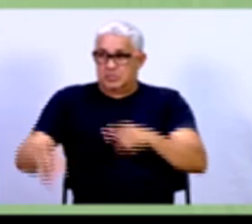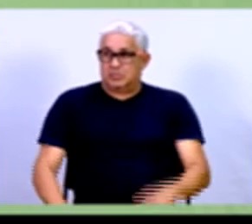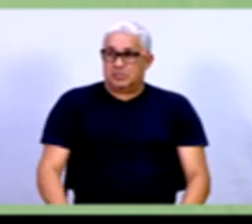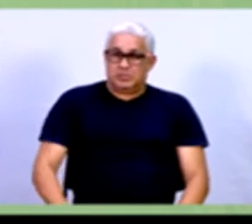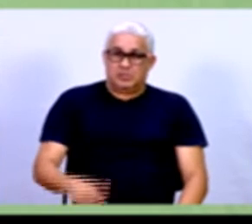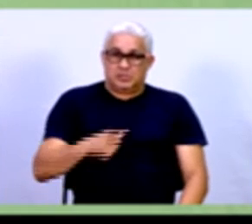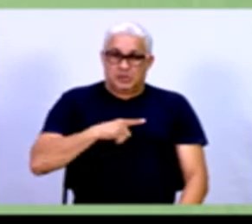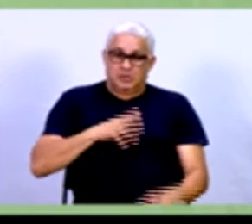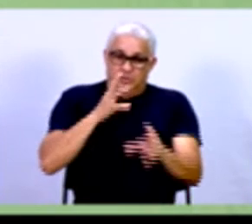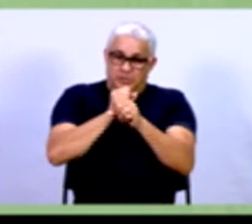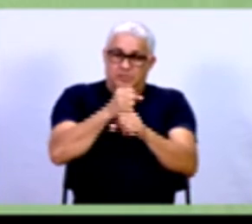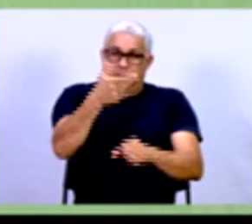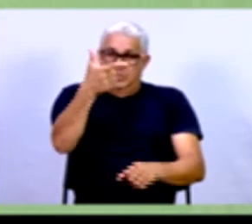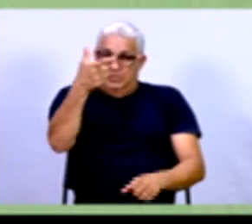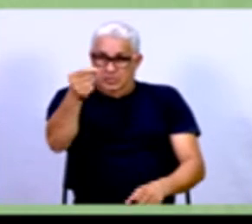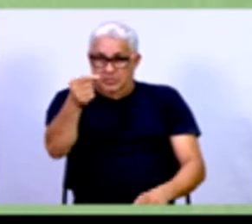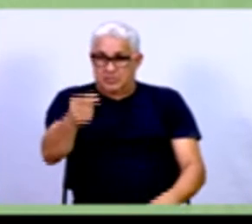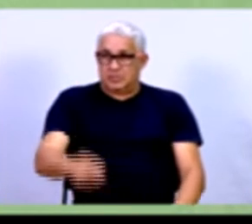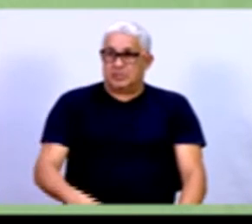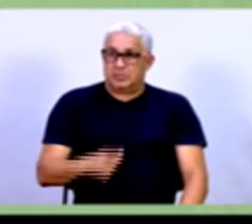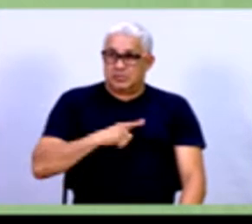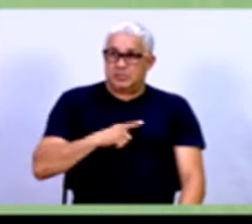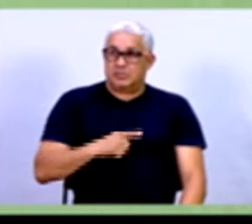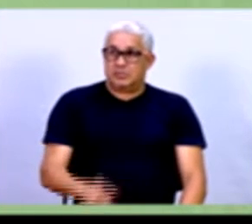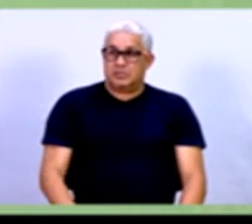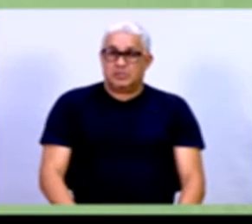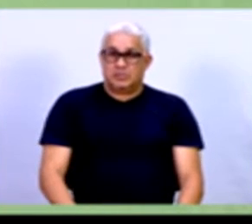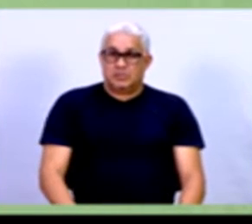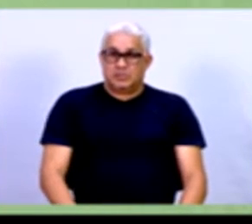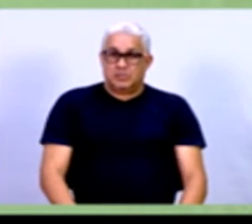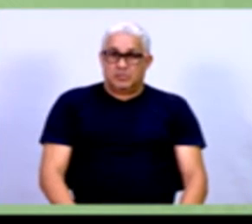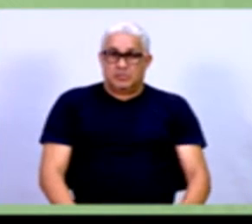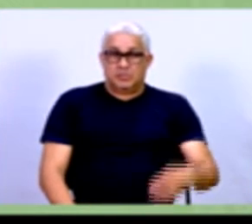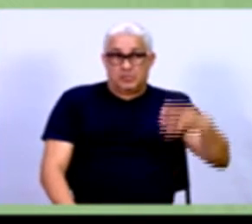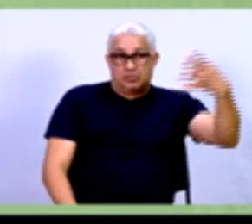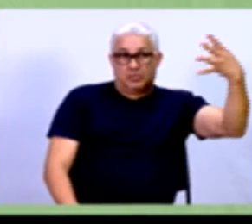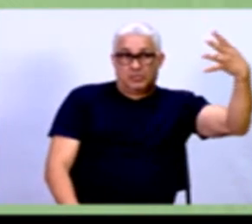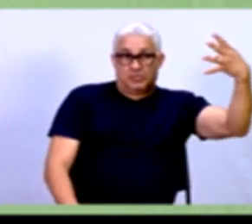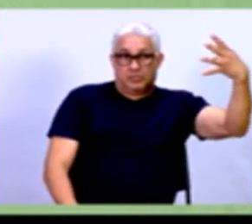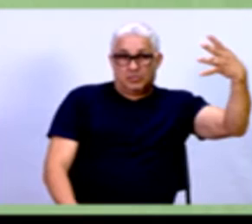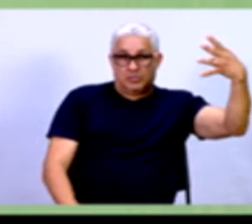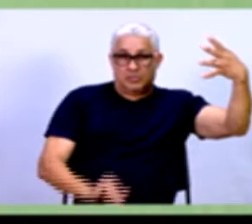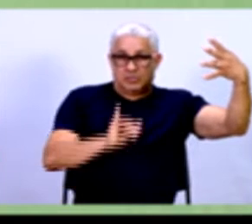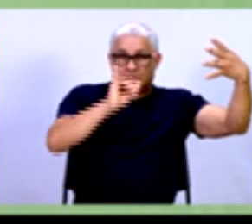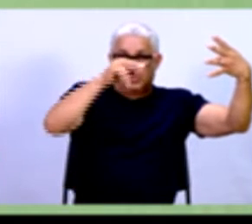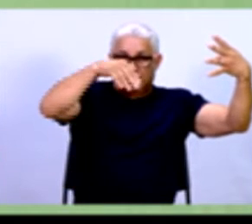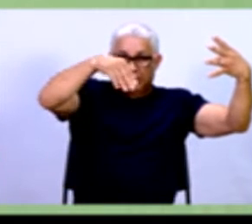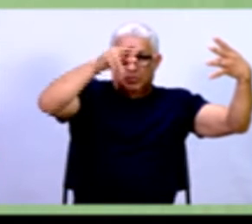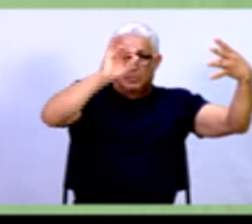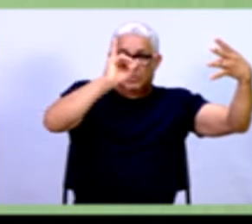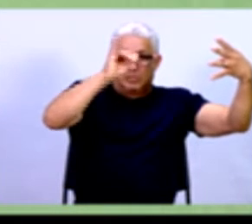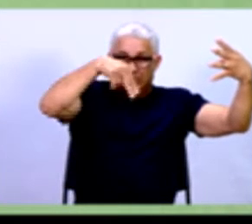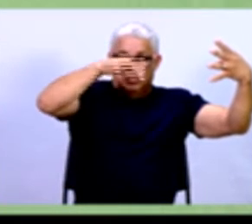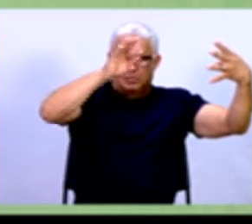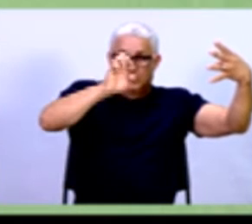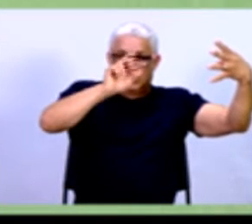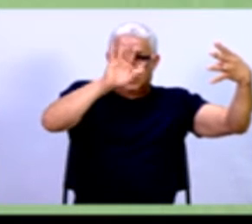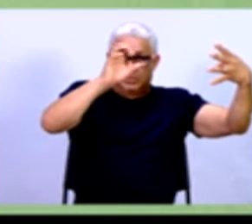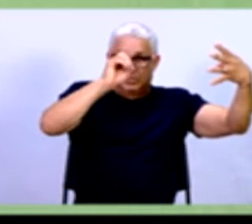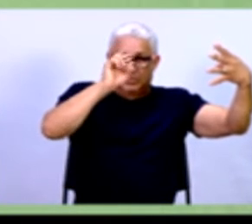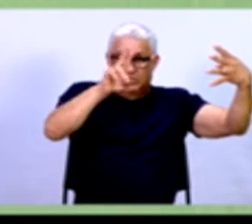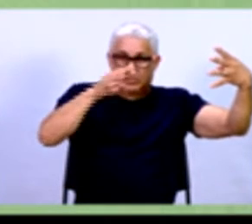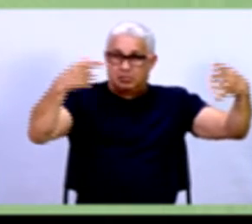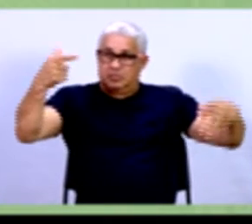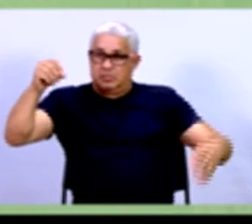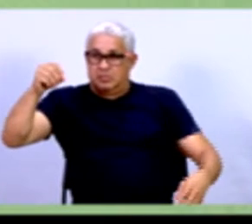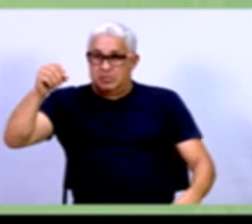ter o 20. Então, a gente tem, ó, 4 no limite inferior e 20 no limite superior da primeira classe. Vou